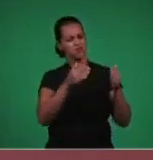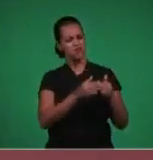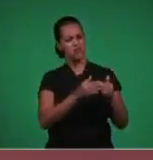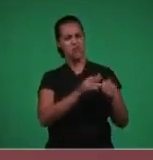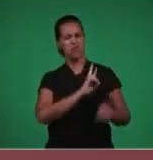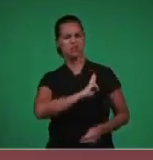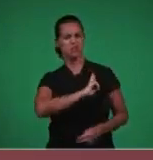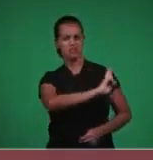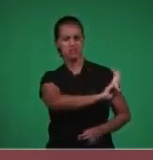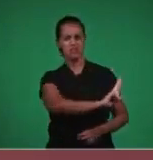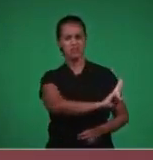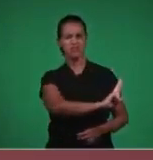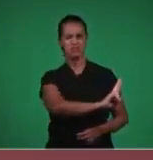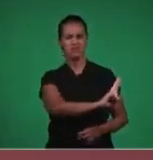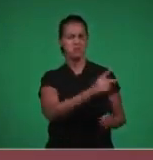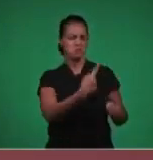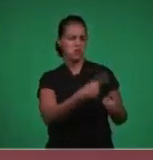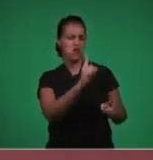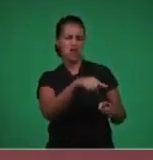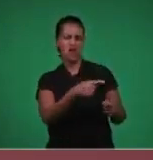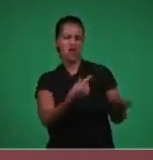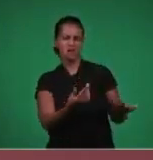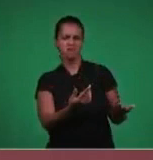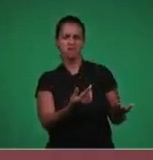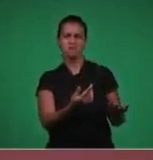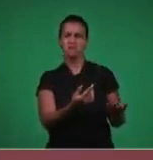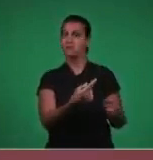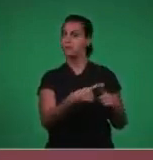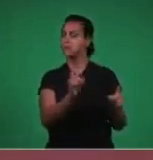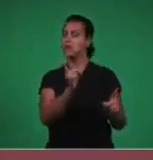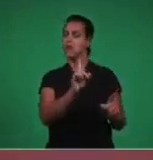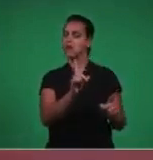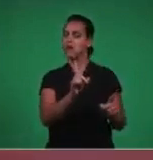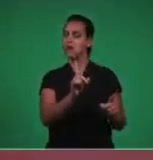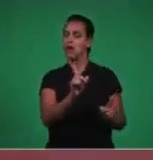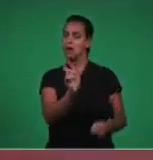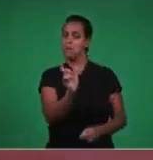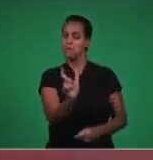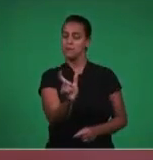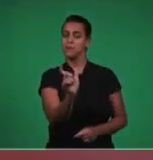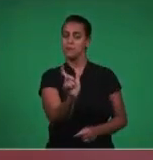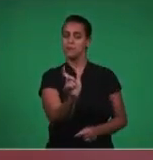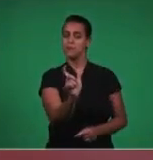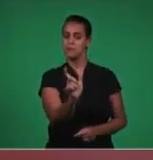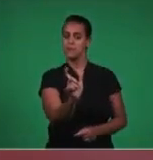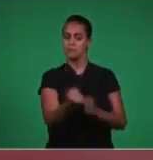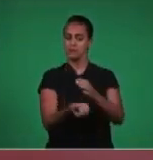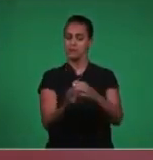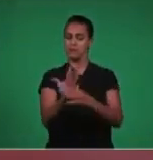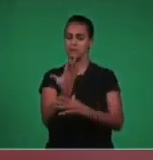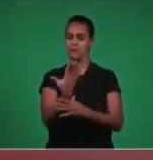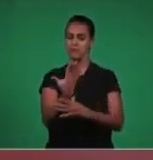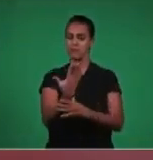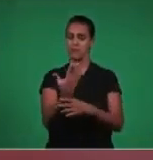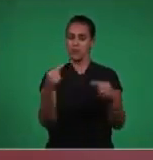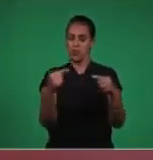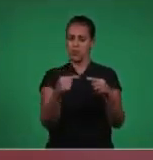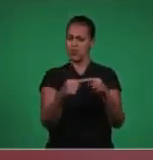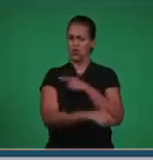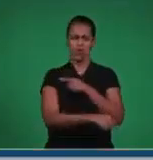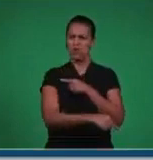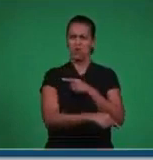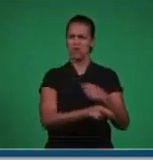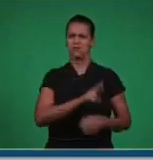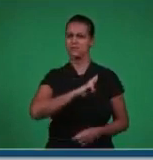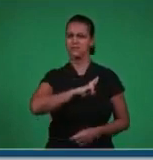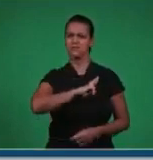vai falar sobre religião. Mas a origem da palavra não tem a ver propriamente com religião. O